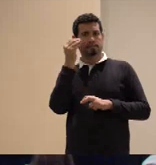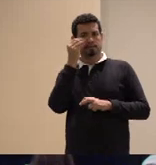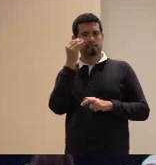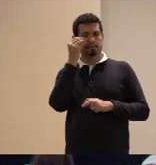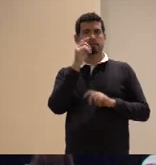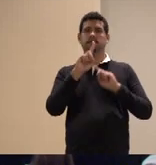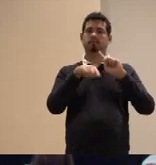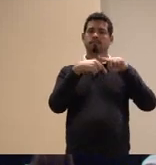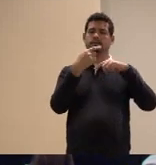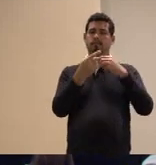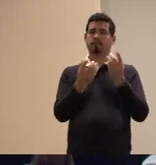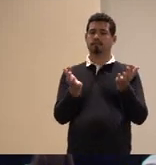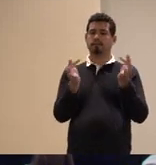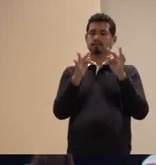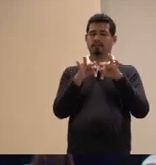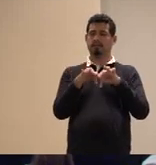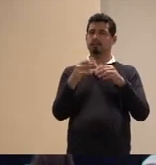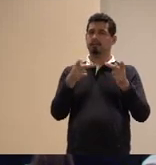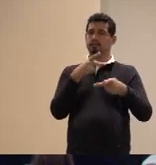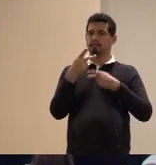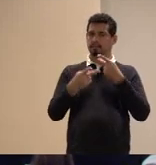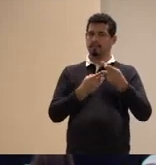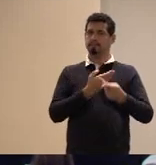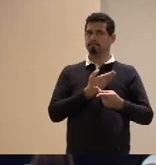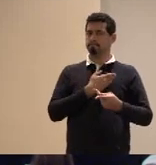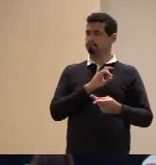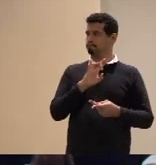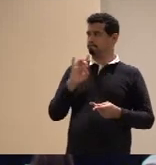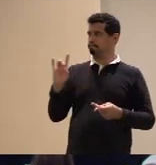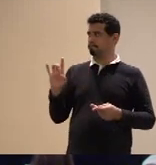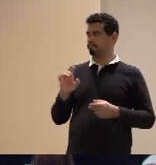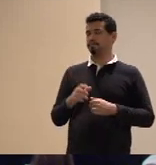gente fechar, inclusive, com as falas das colegas.